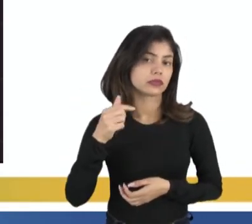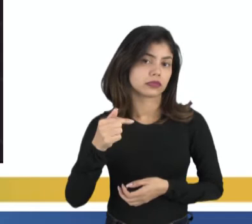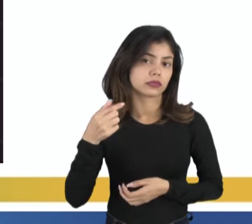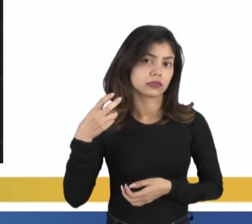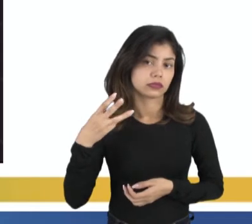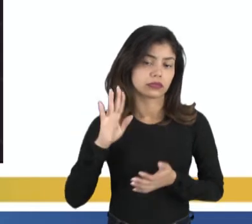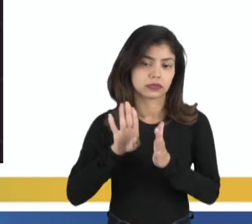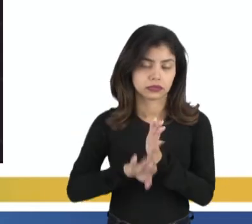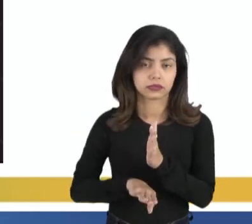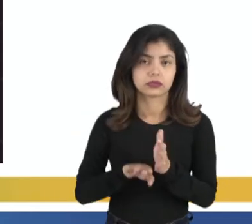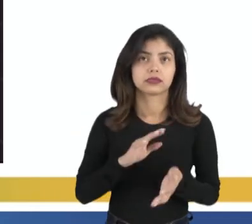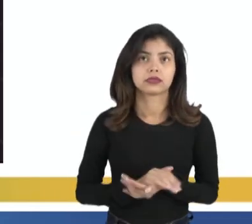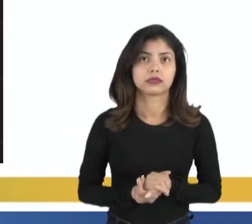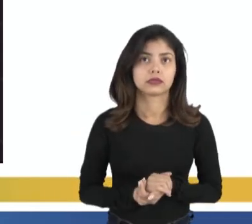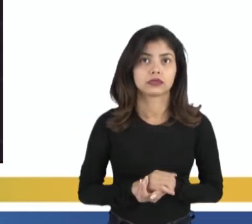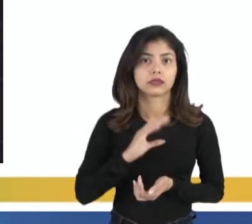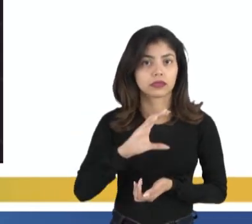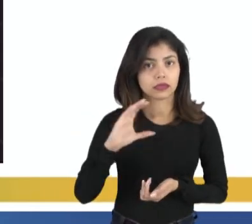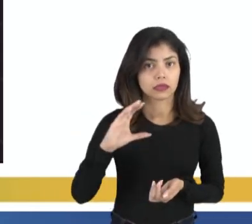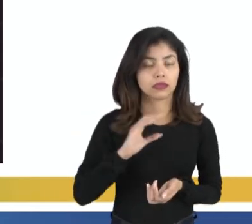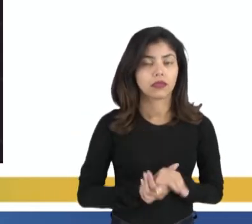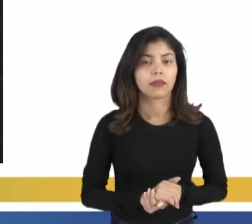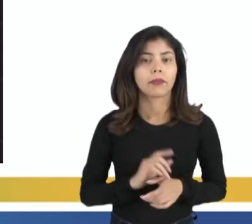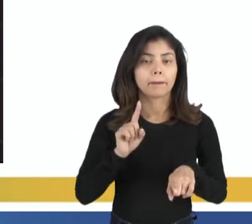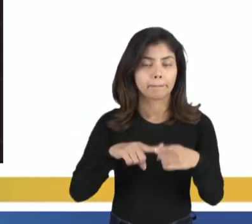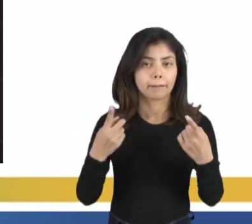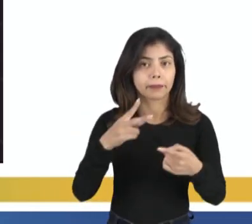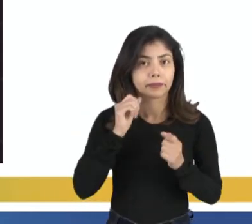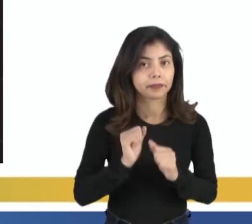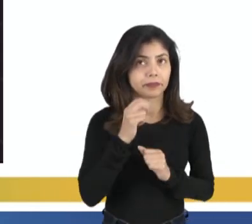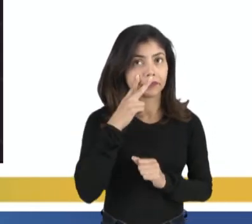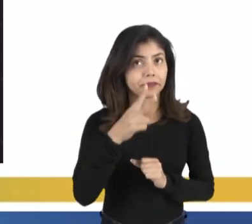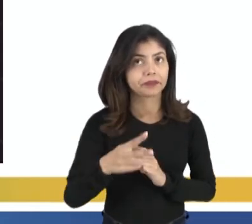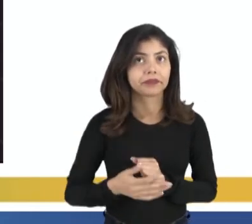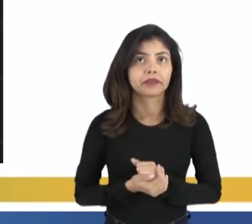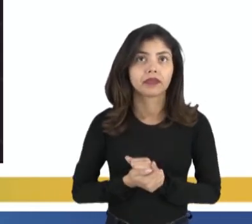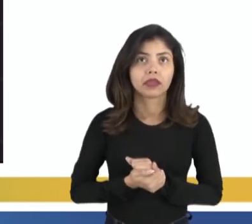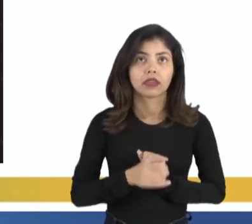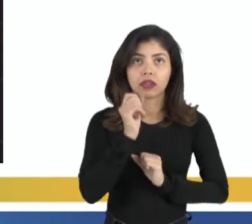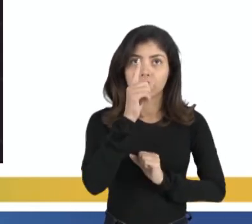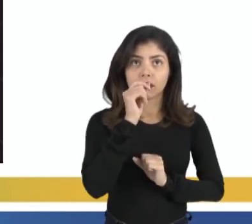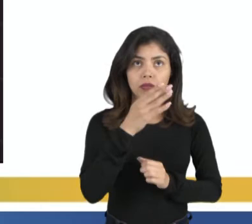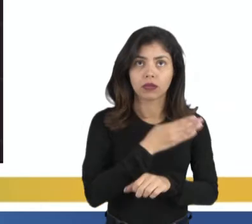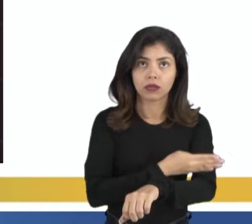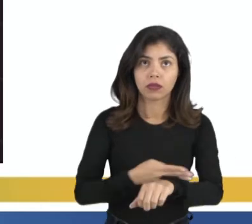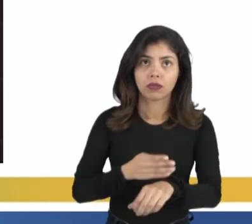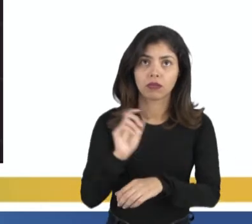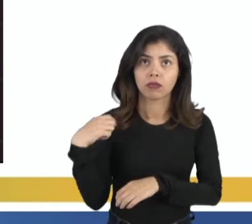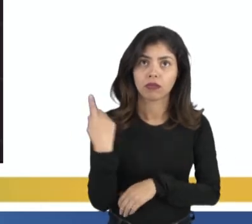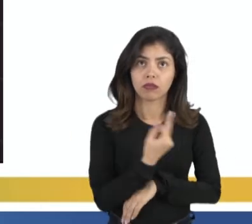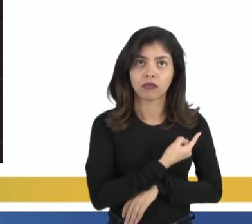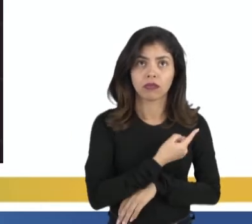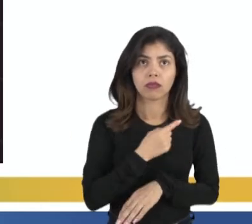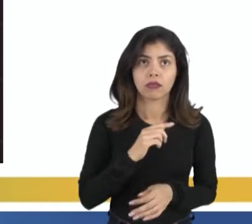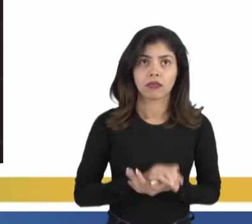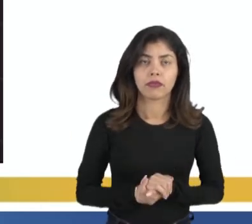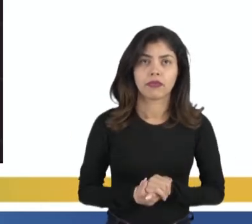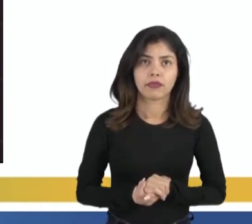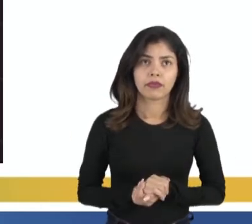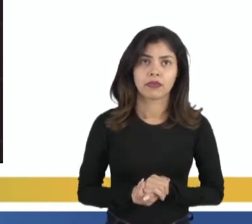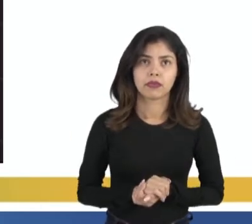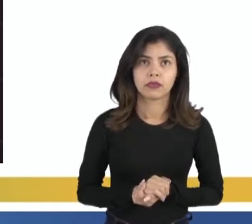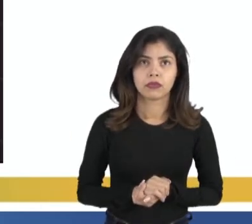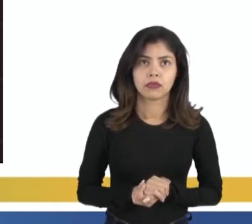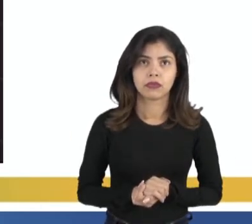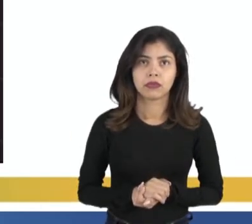e aí você vai ter ali a temperatura em Celsius Mas pode ver ali ó Azul branca e o nosso sol seria ali